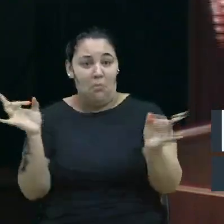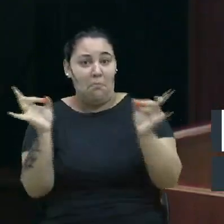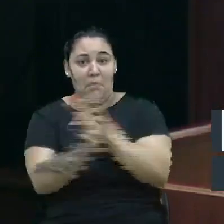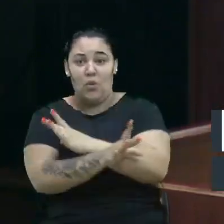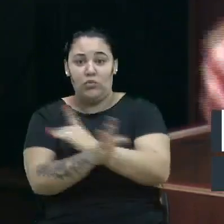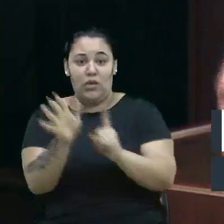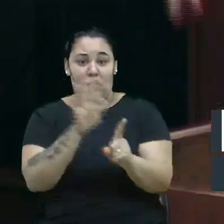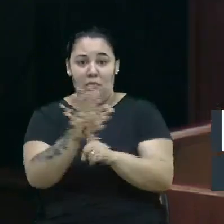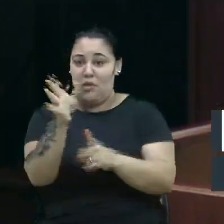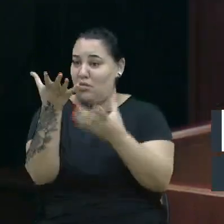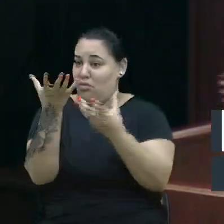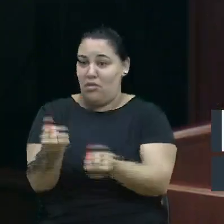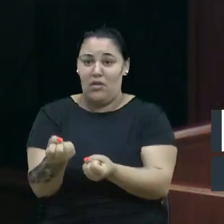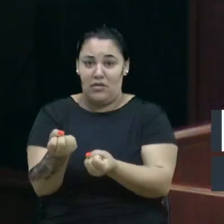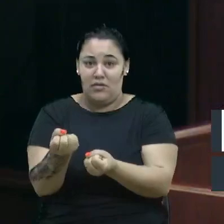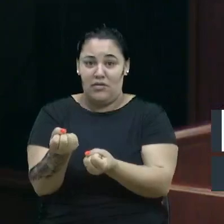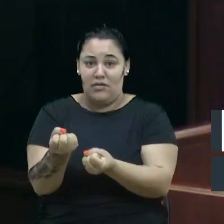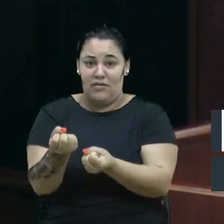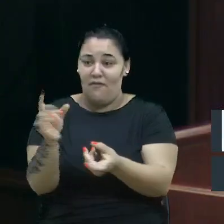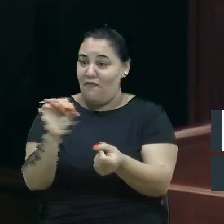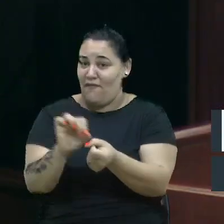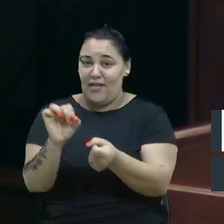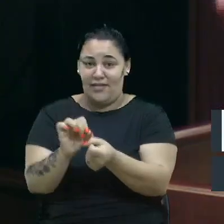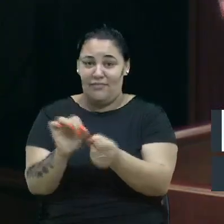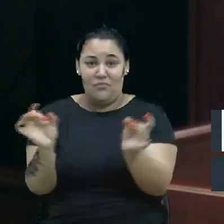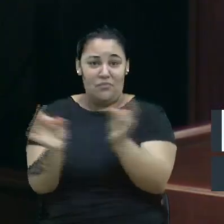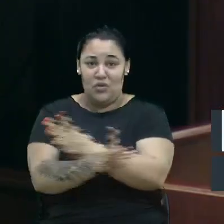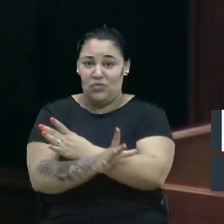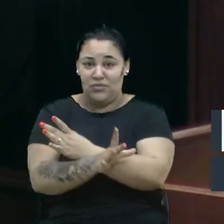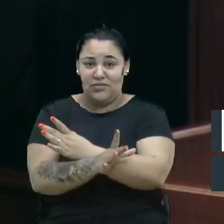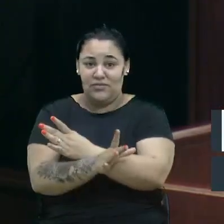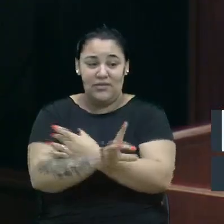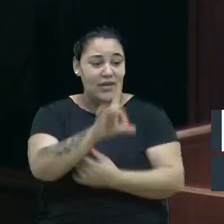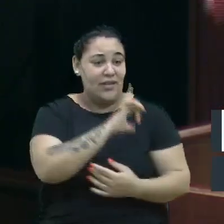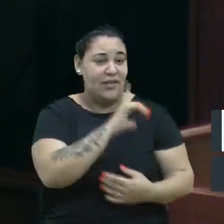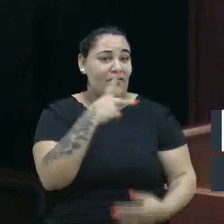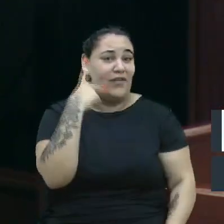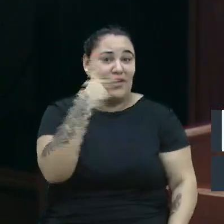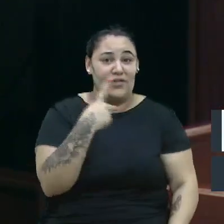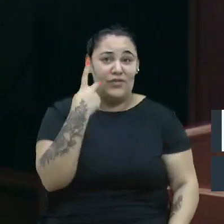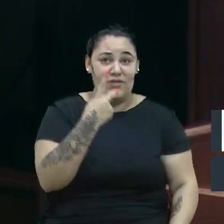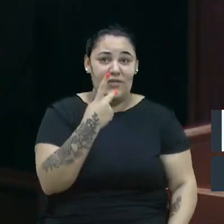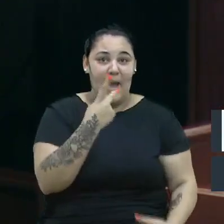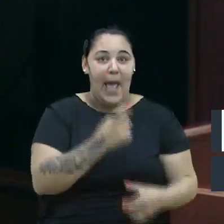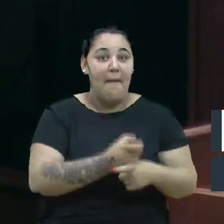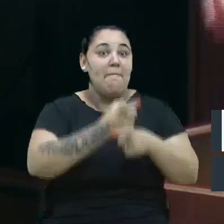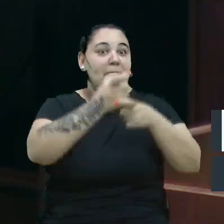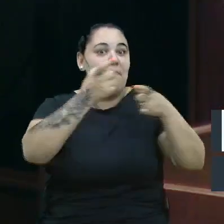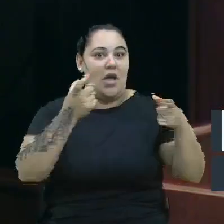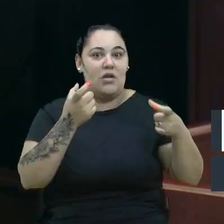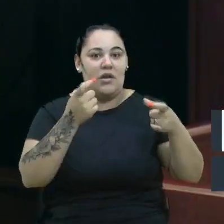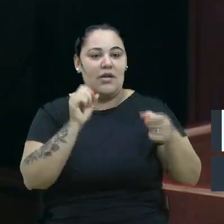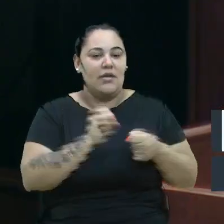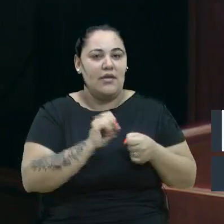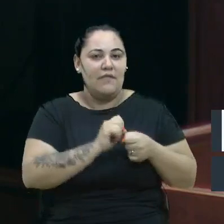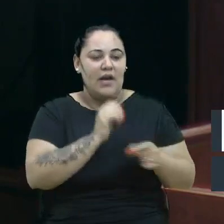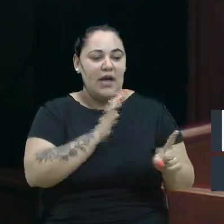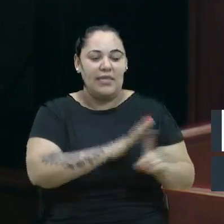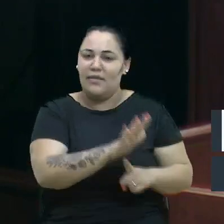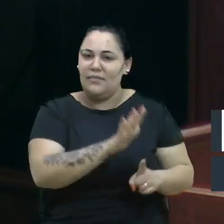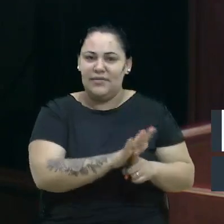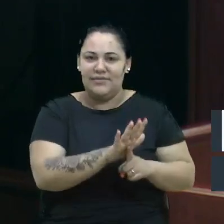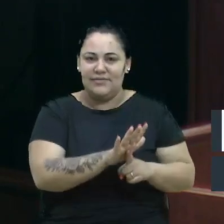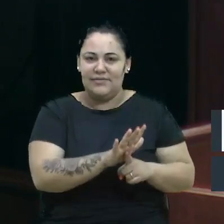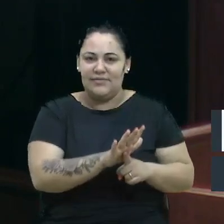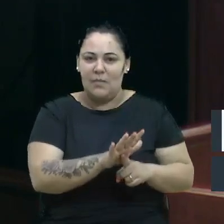feita, realizada e respondida. E nós temos vereadores, a grande maioria, que faz a demanda,